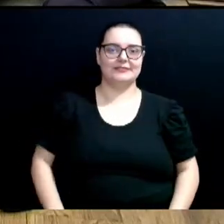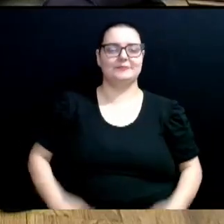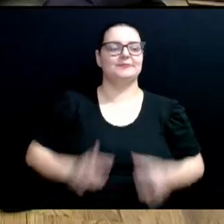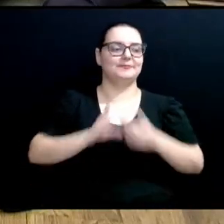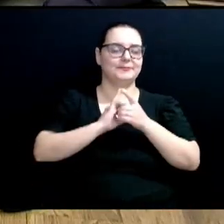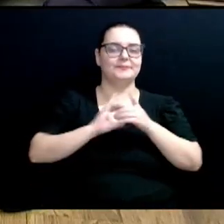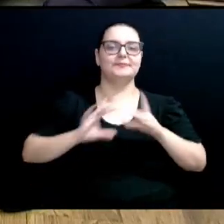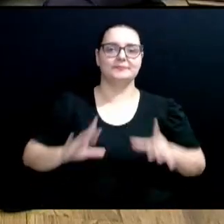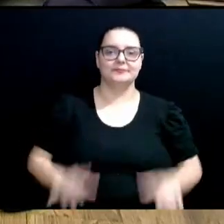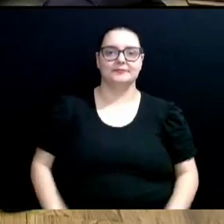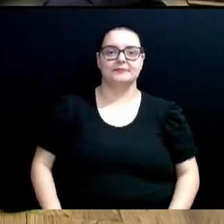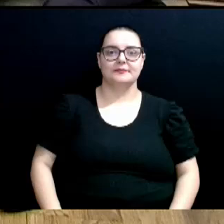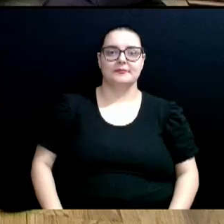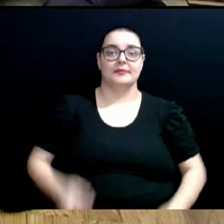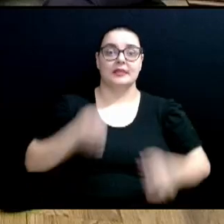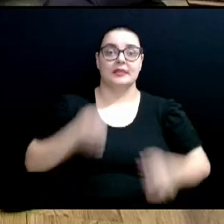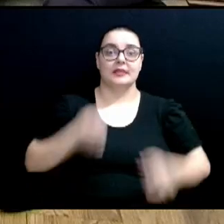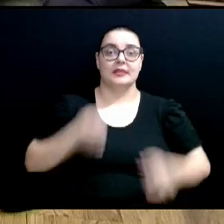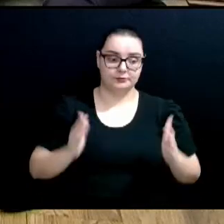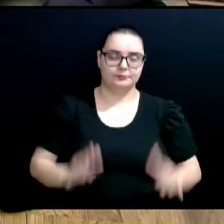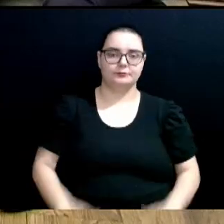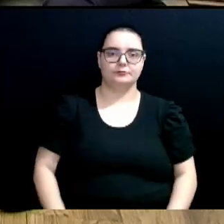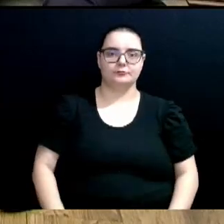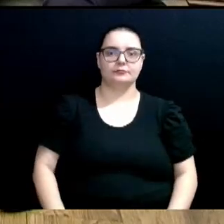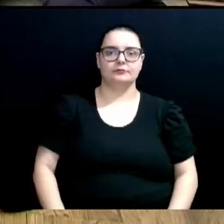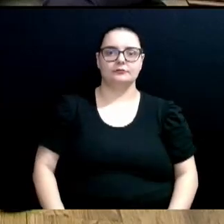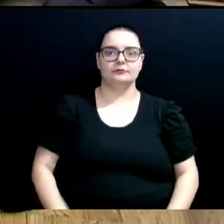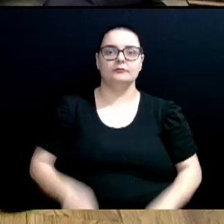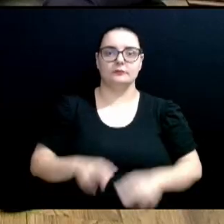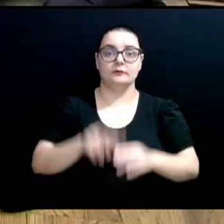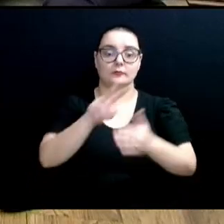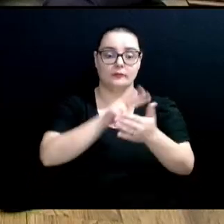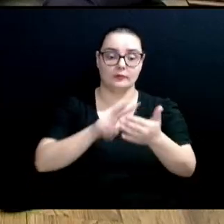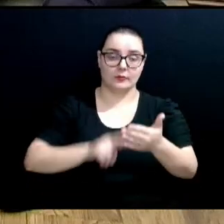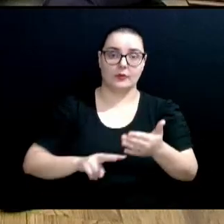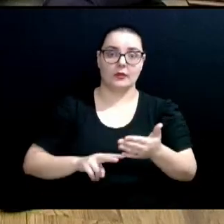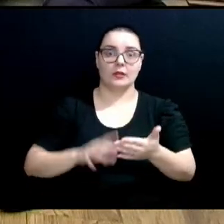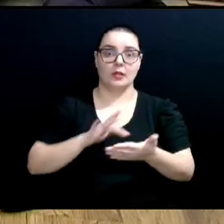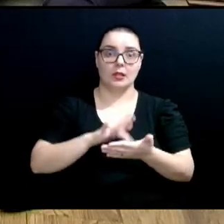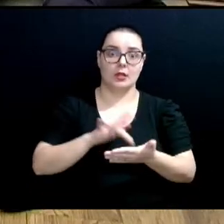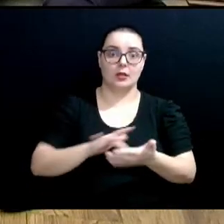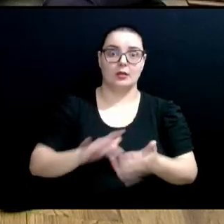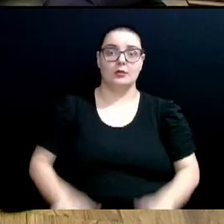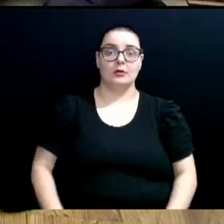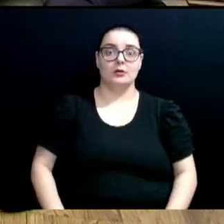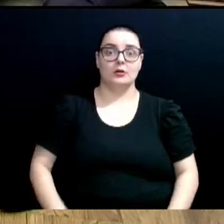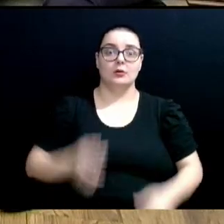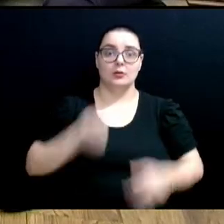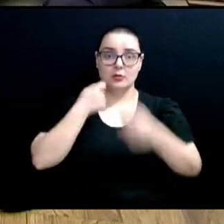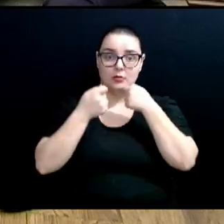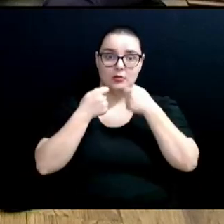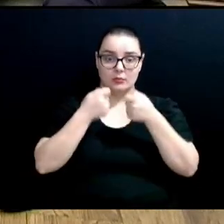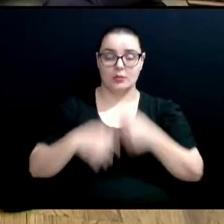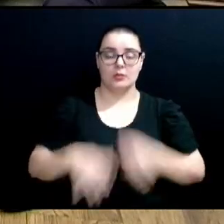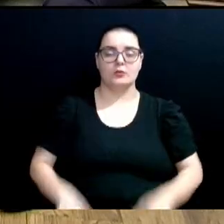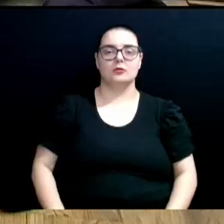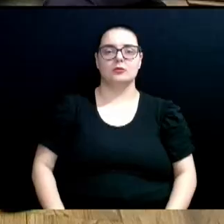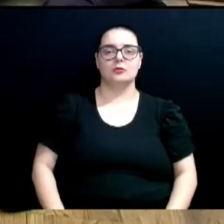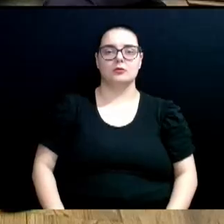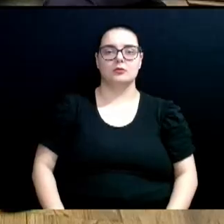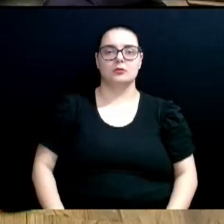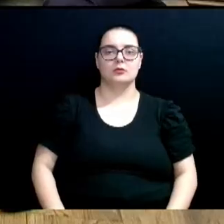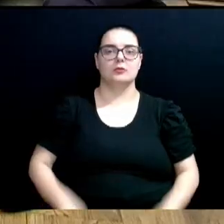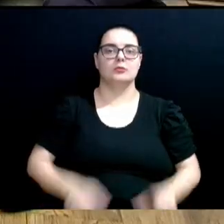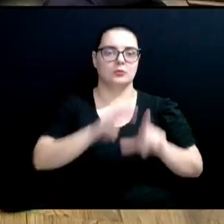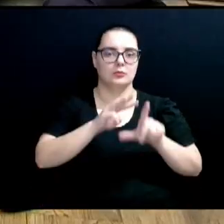uma reportagem aberta aqui, por isso que eu vou ler bastante aqui no meu tablet. Uma entrevista que saiu no site do Estado de